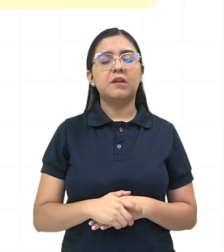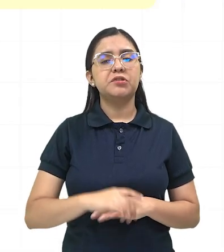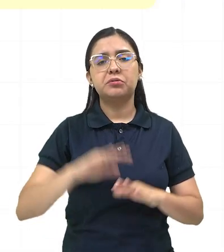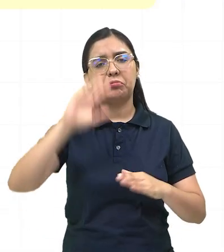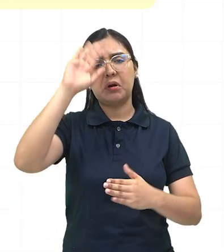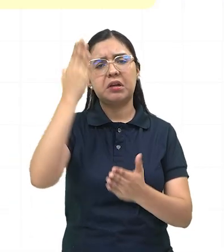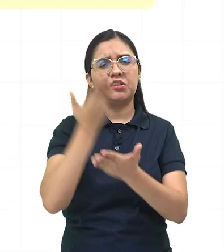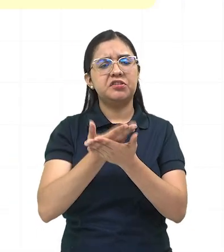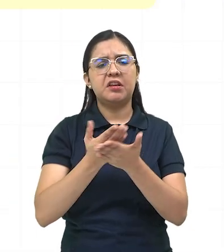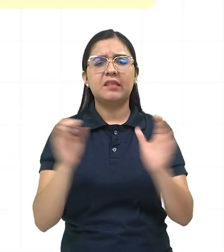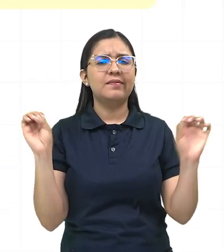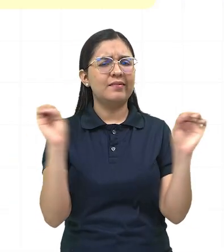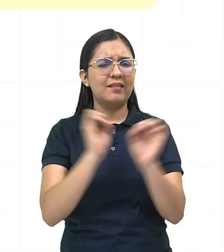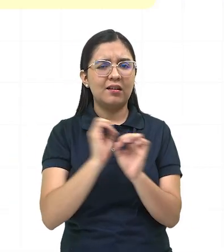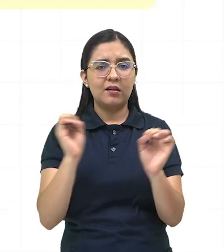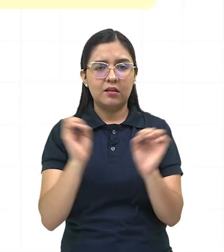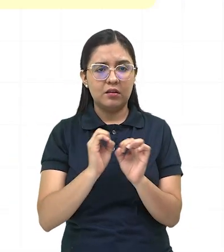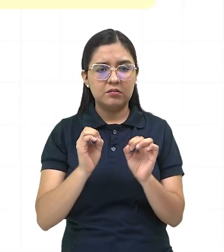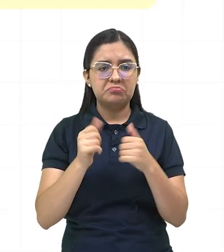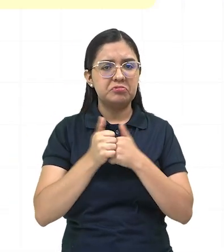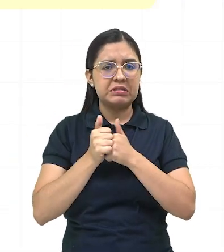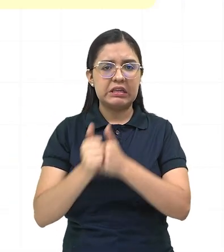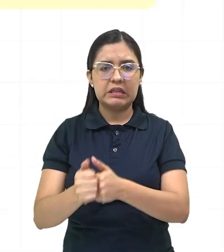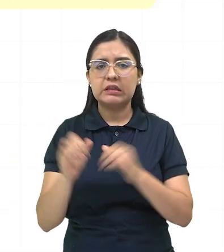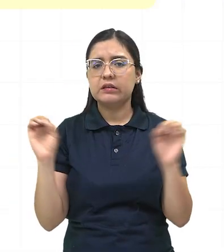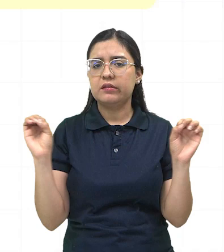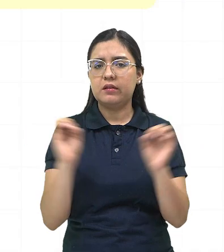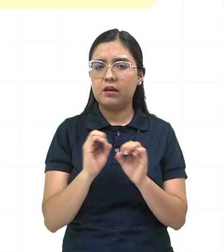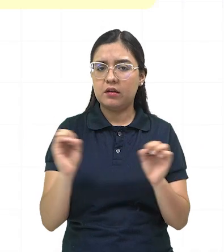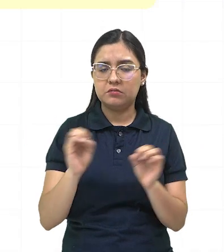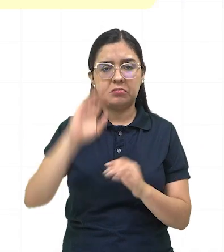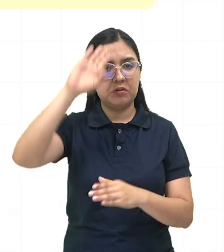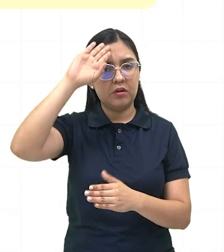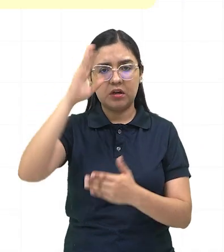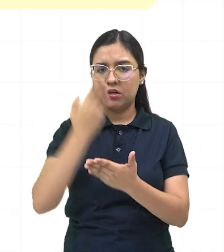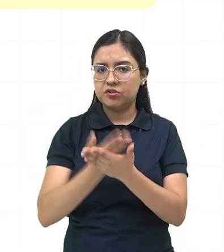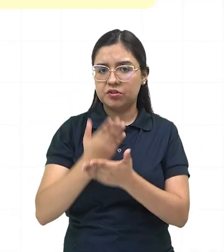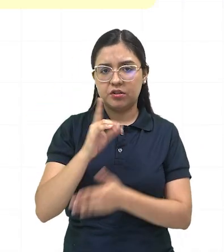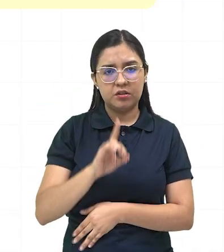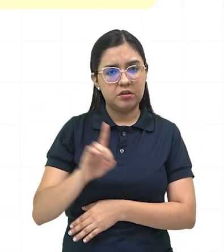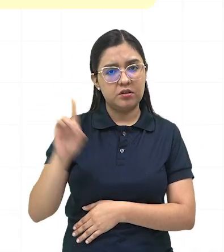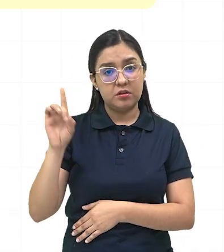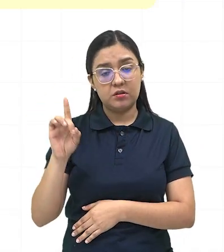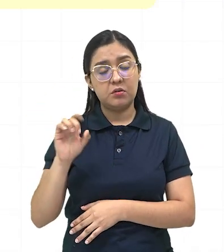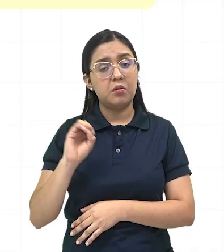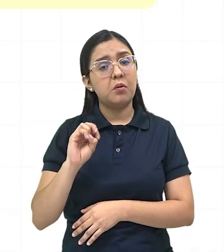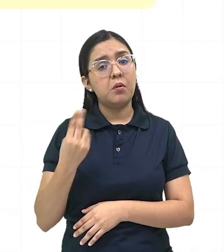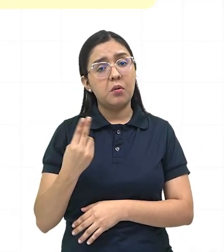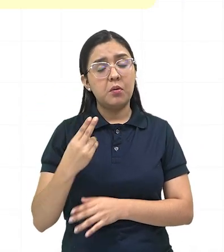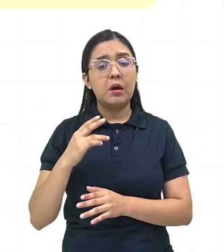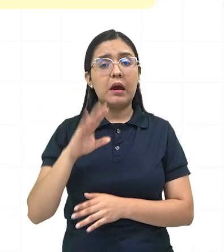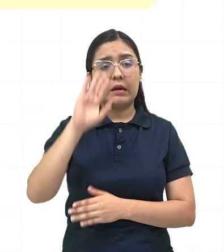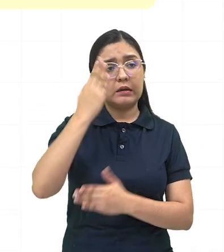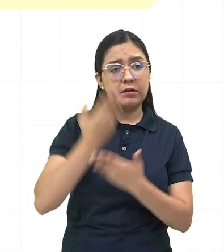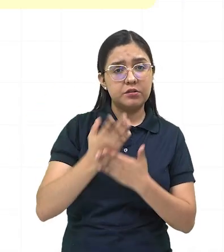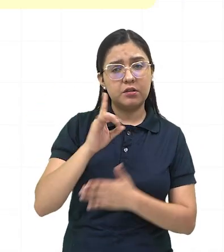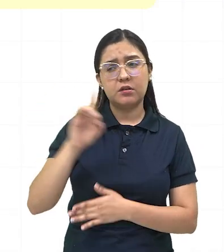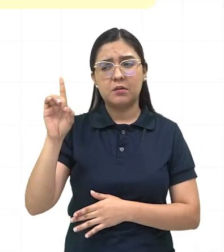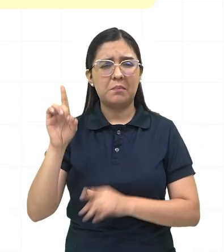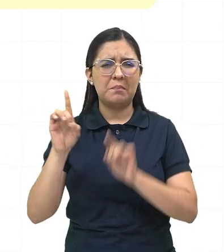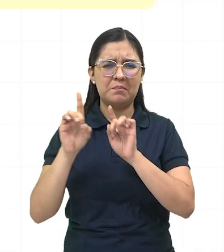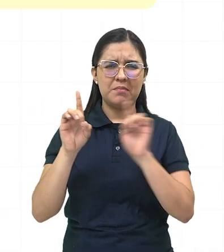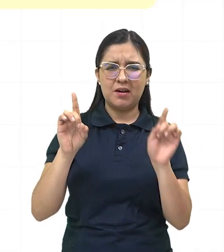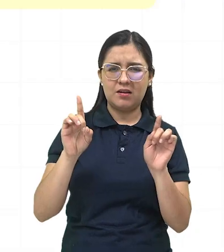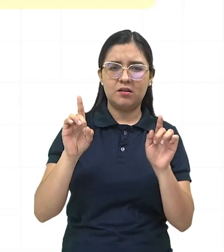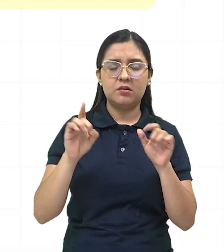acreditar em nenhuma, de não seguir nenhuma, de não acreditar em Deus ou de simplesmente acreditar em Deus, mas não